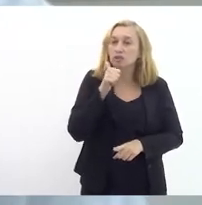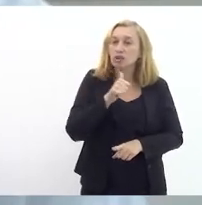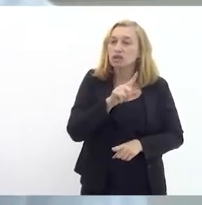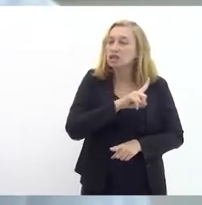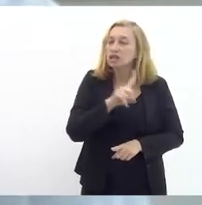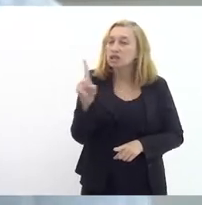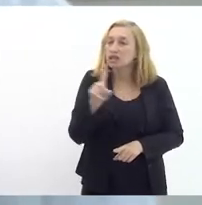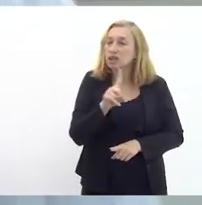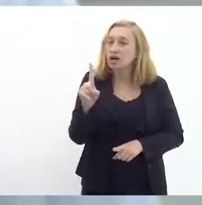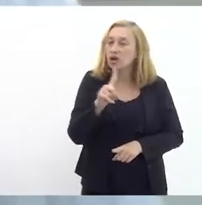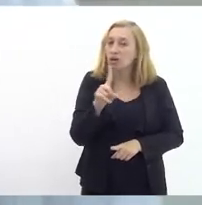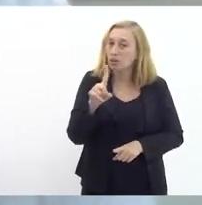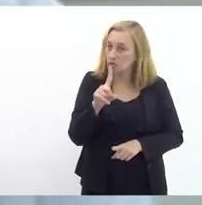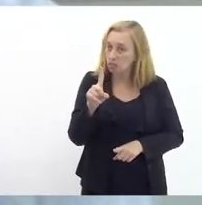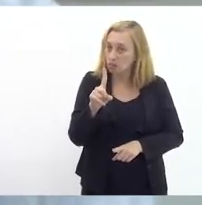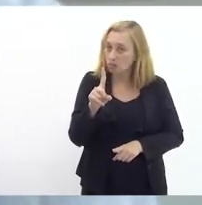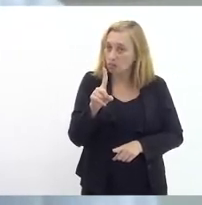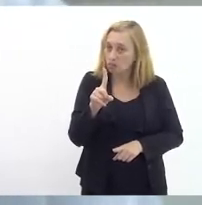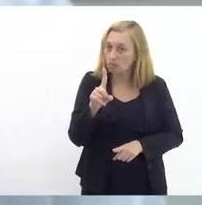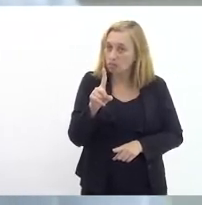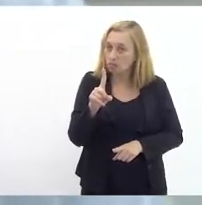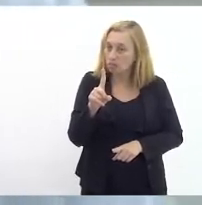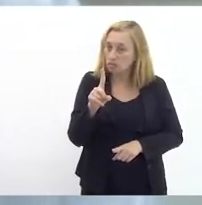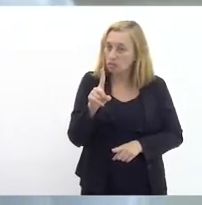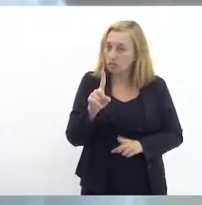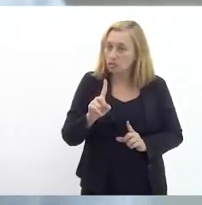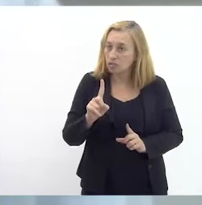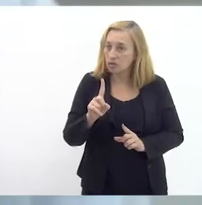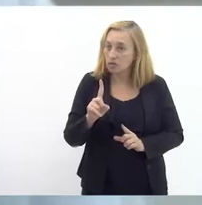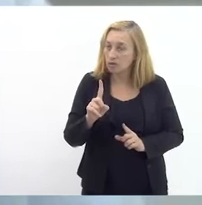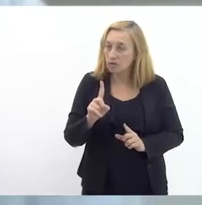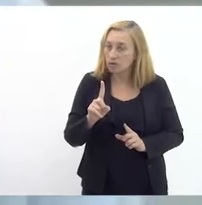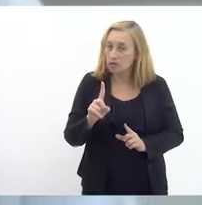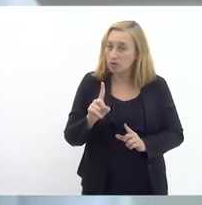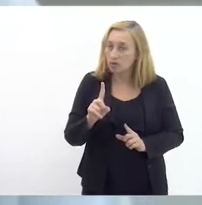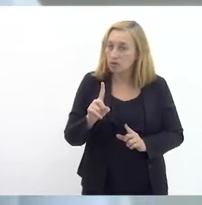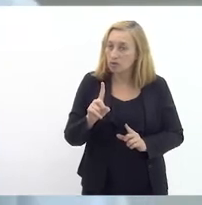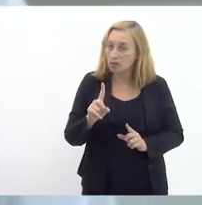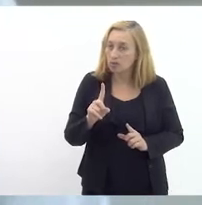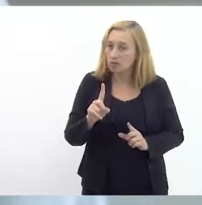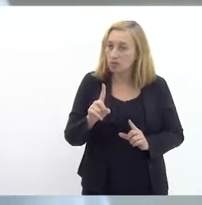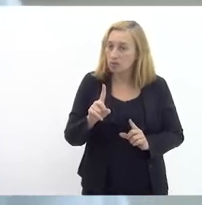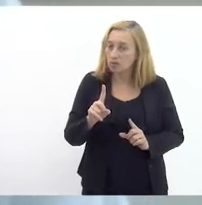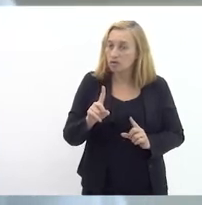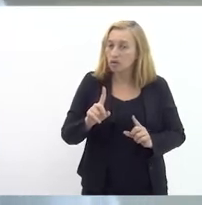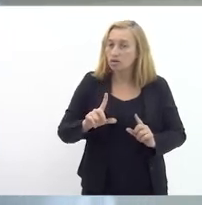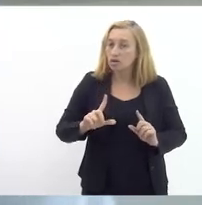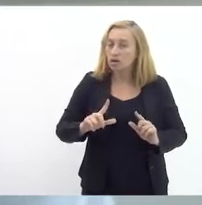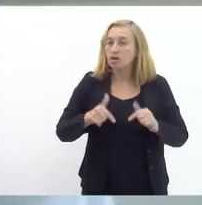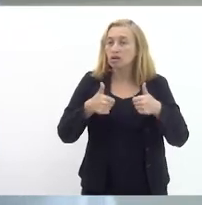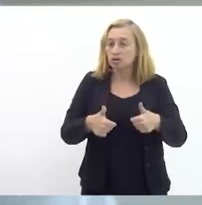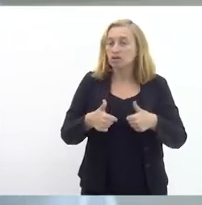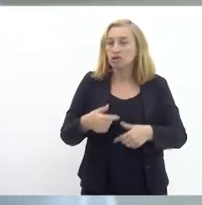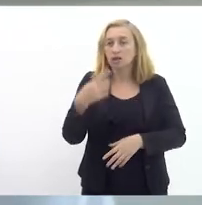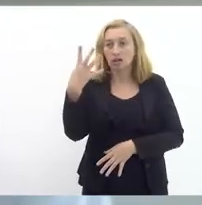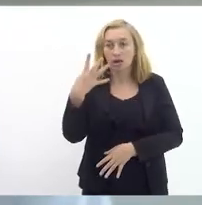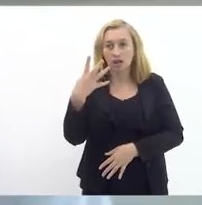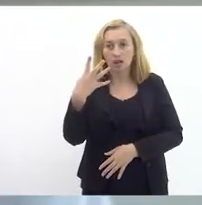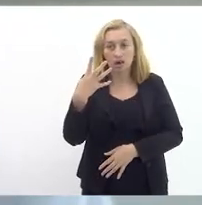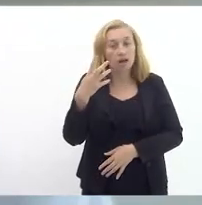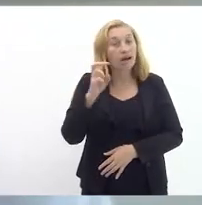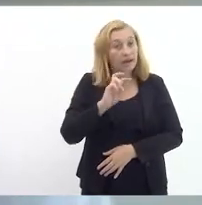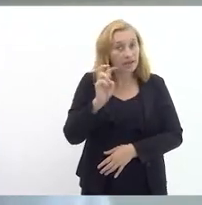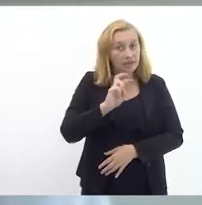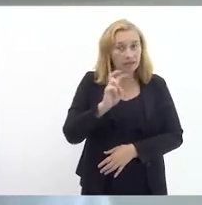estão circulando? Essa é a quarta. A quinta resposta, a